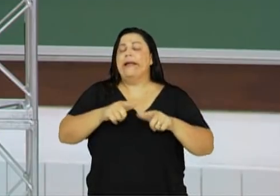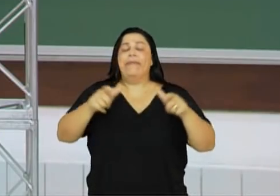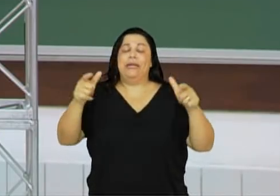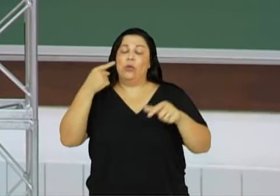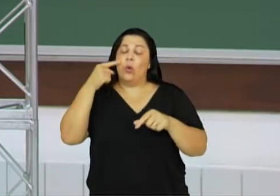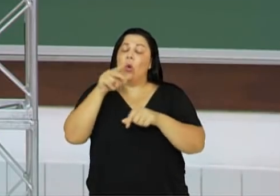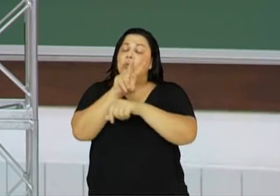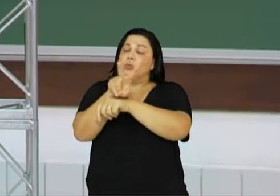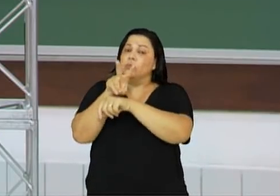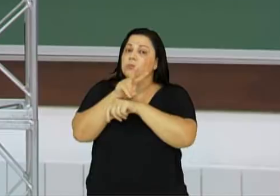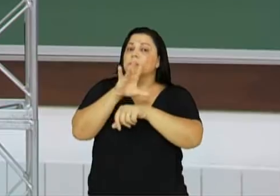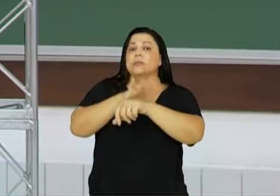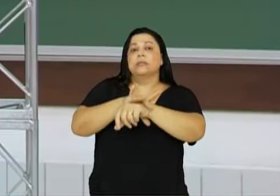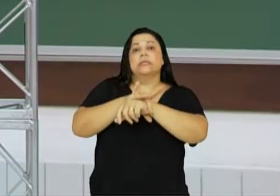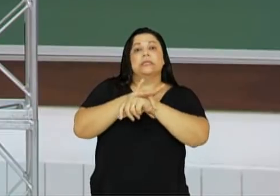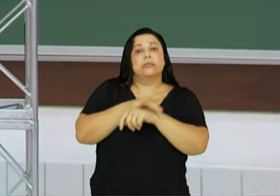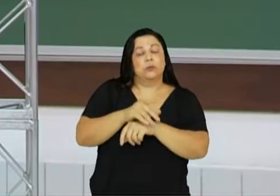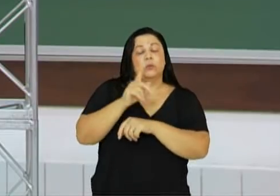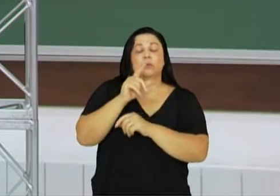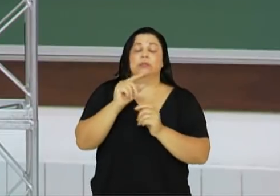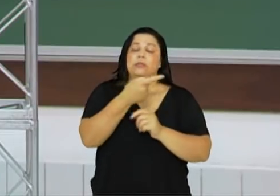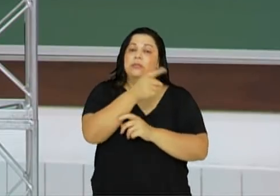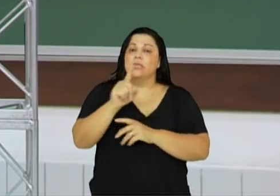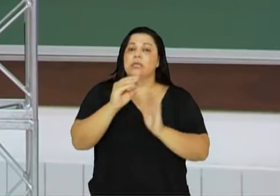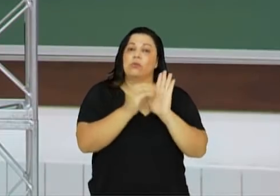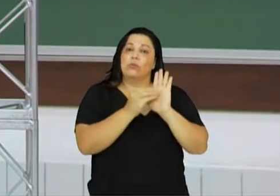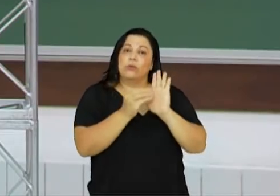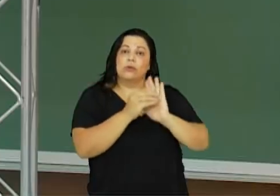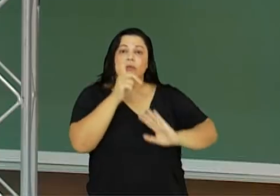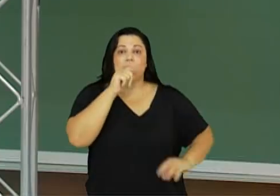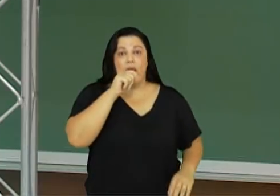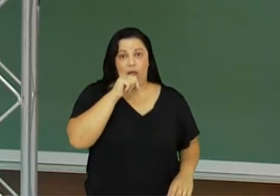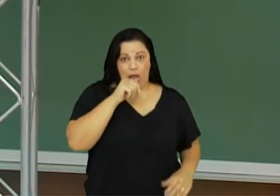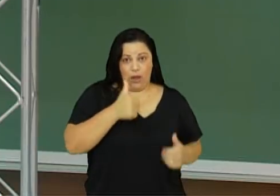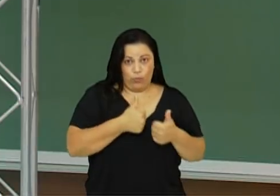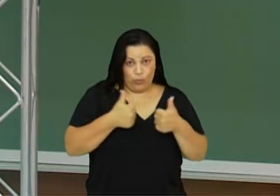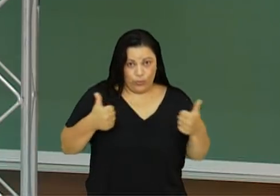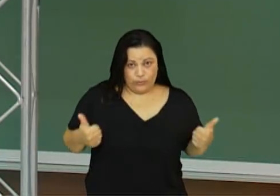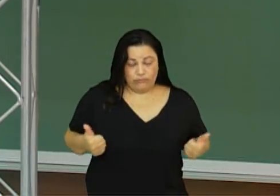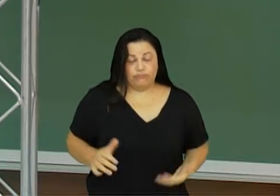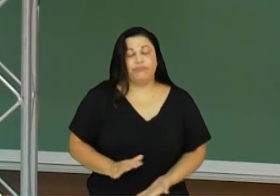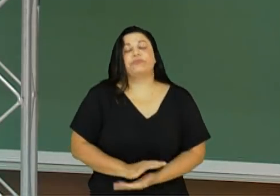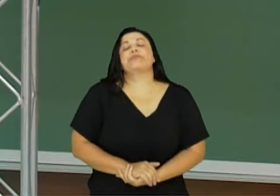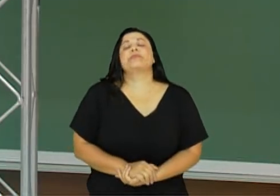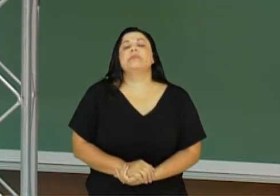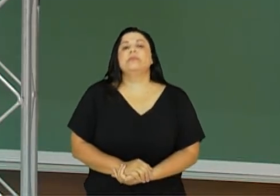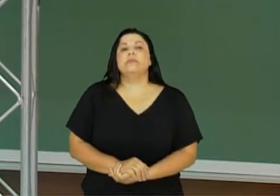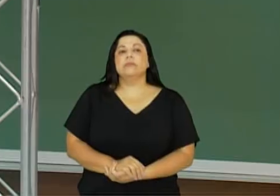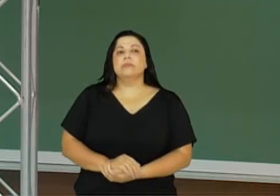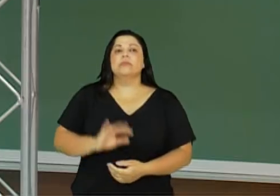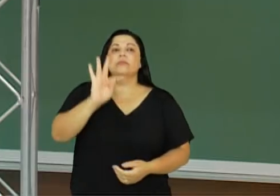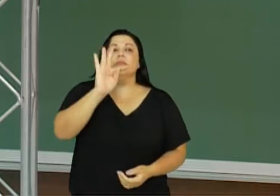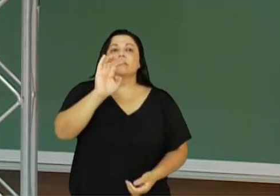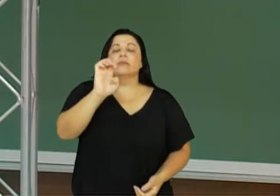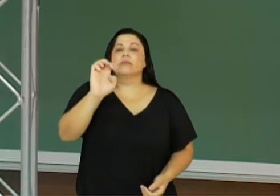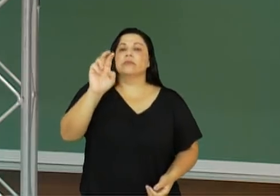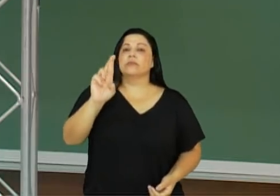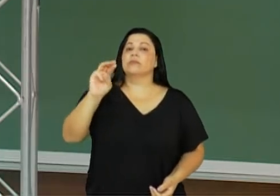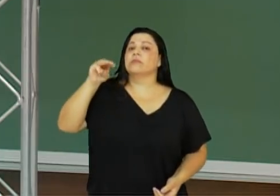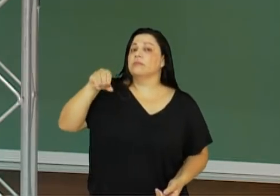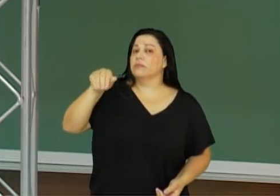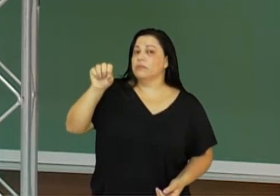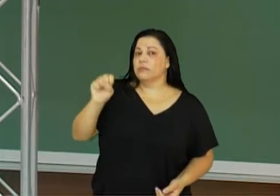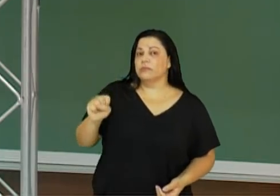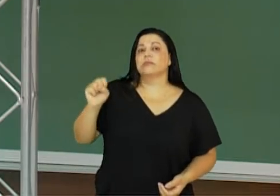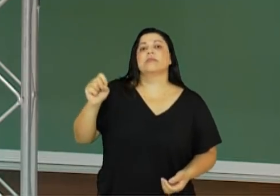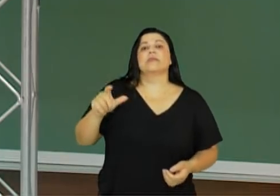garante o abastecimento e que não falte água para ninguém aqui no Paraná. Tudo bem? Então, termas, em latim, significa termae,